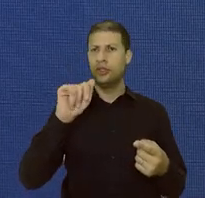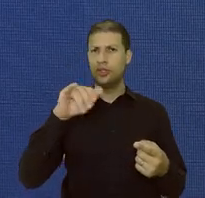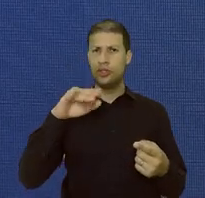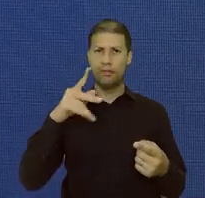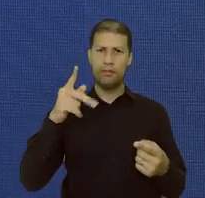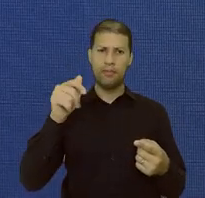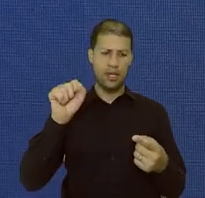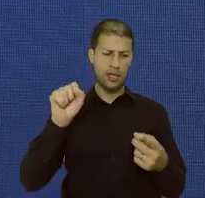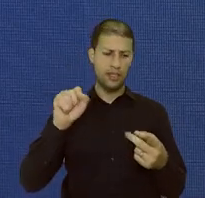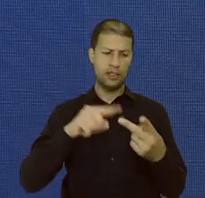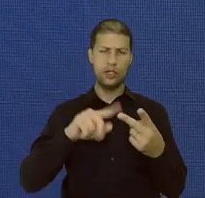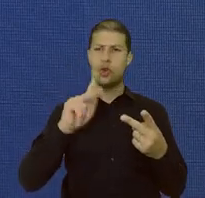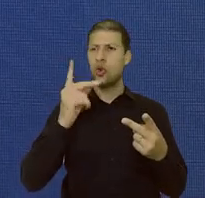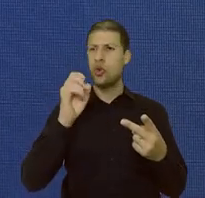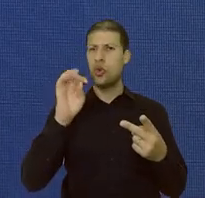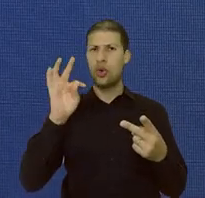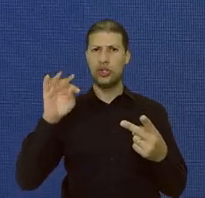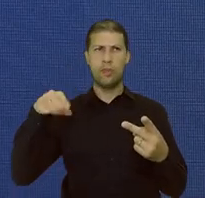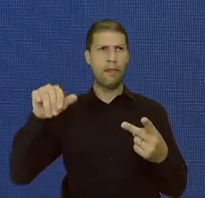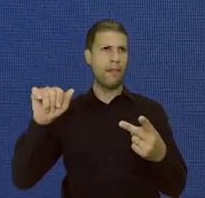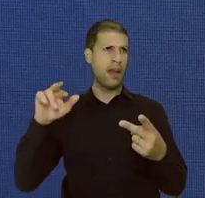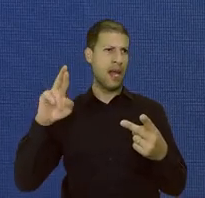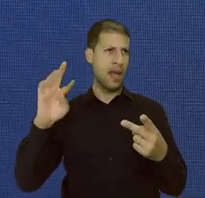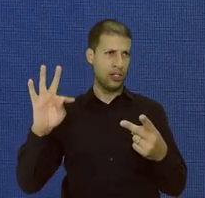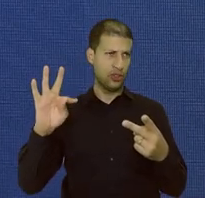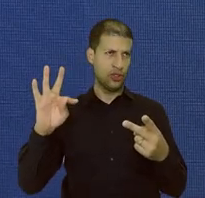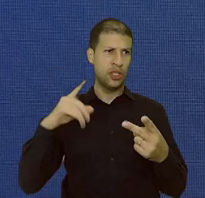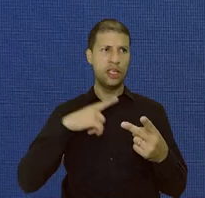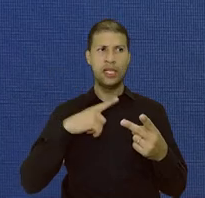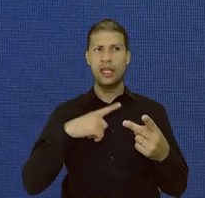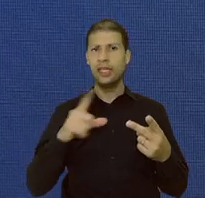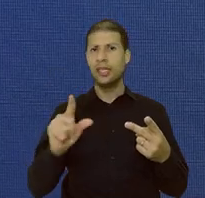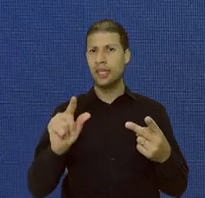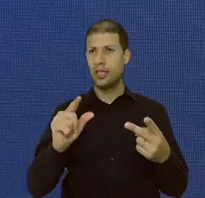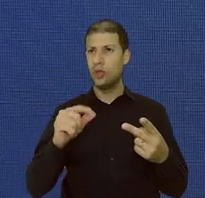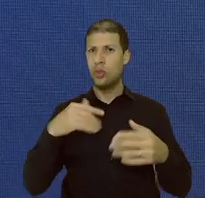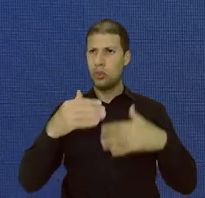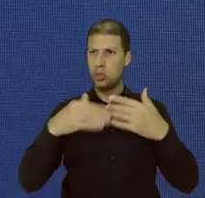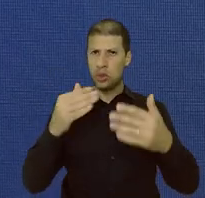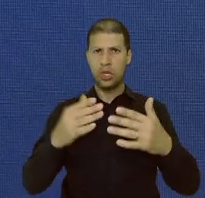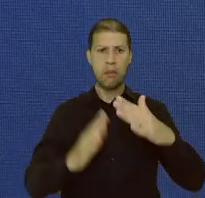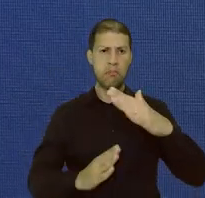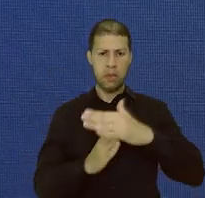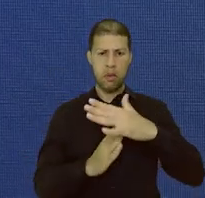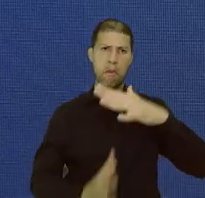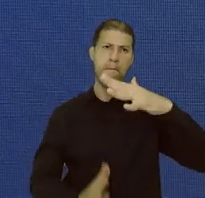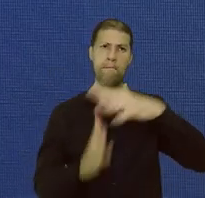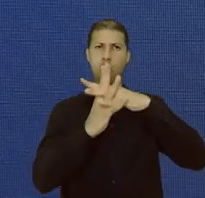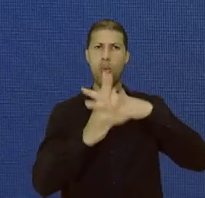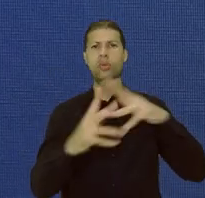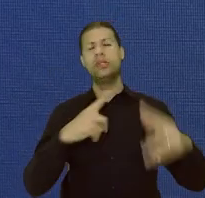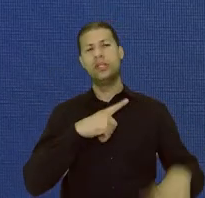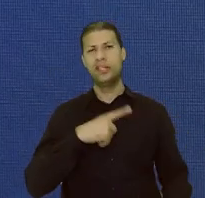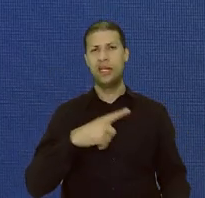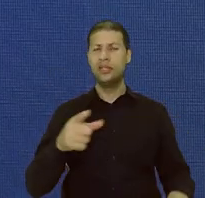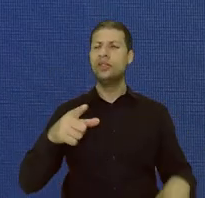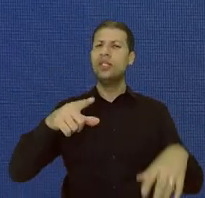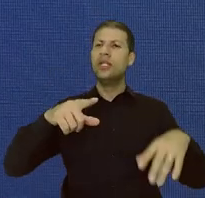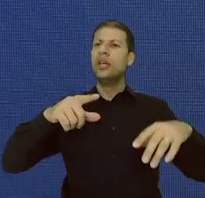que já estão escalando com menos barreiras e essa coisa geográfica